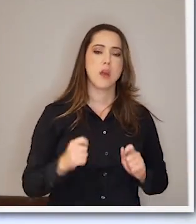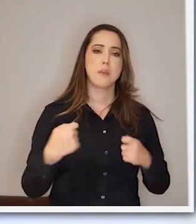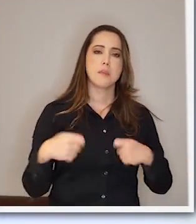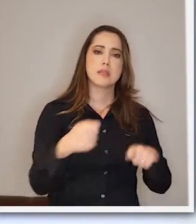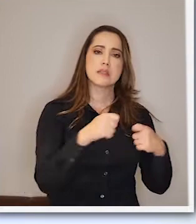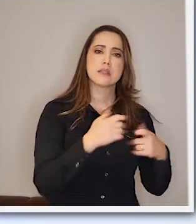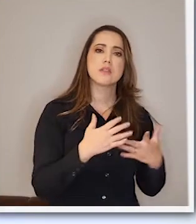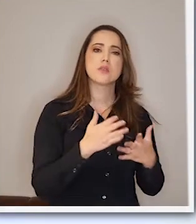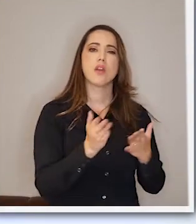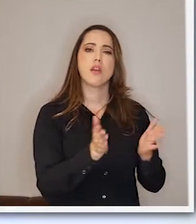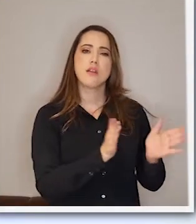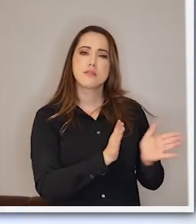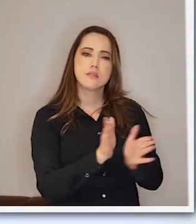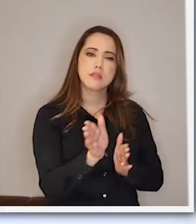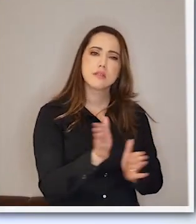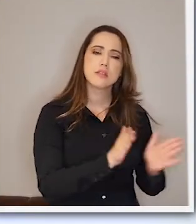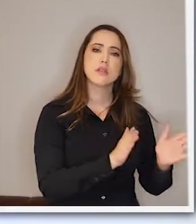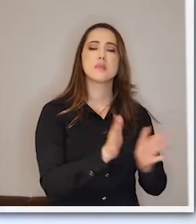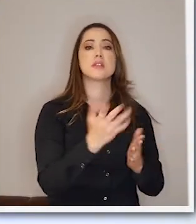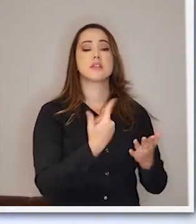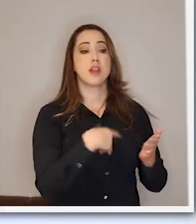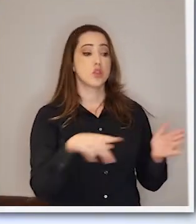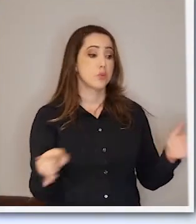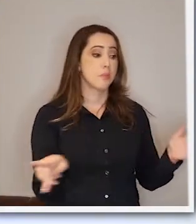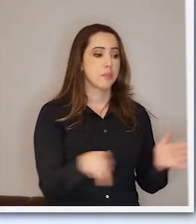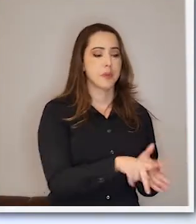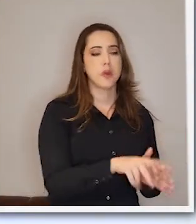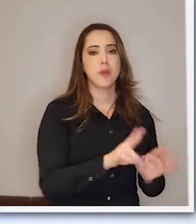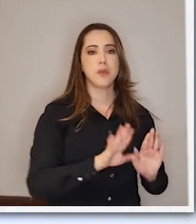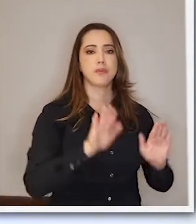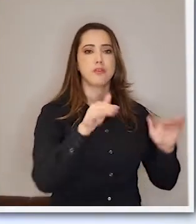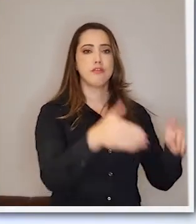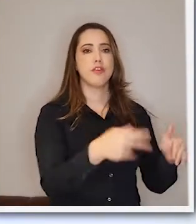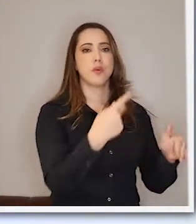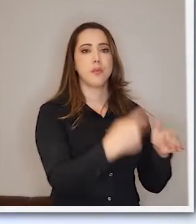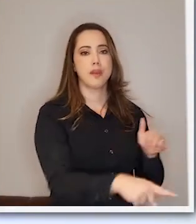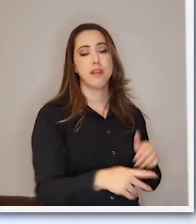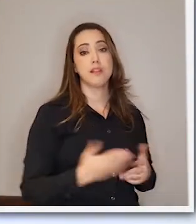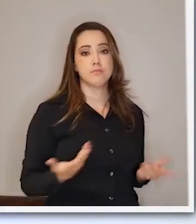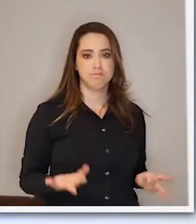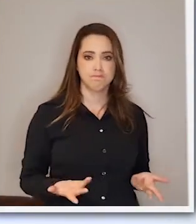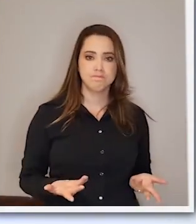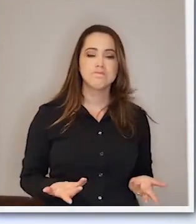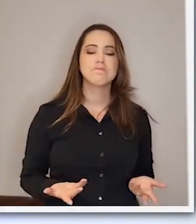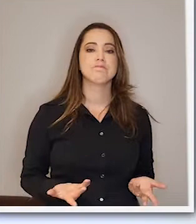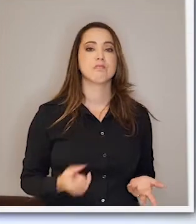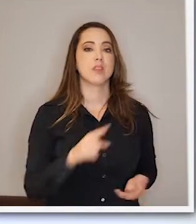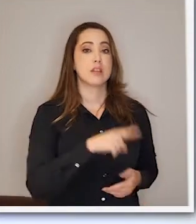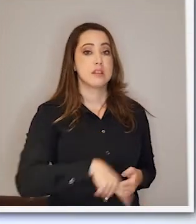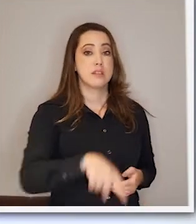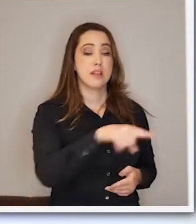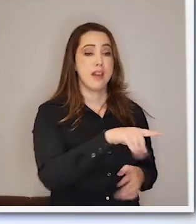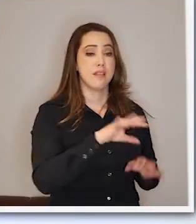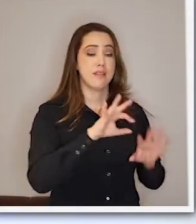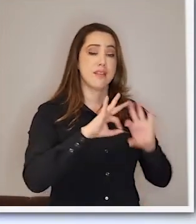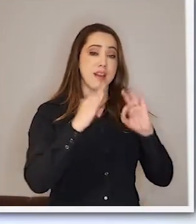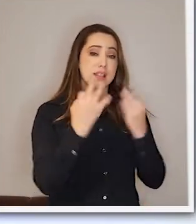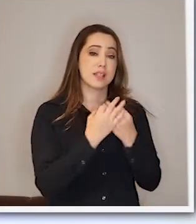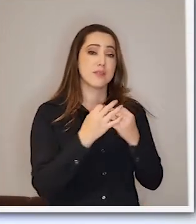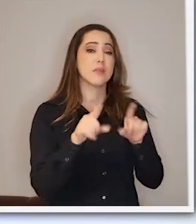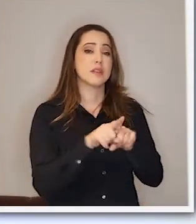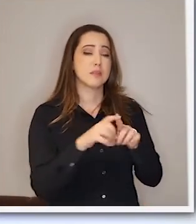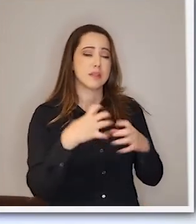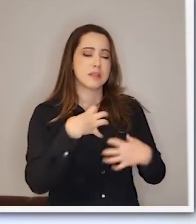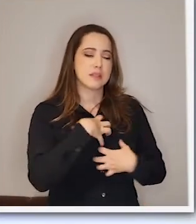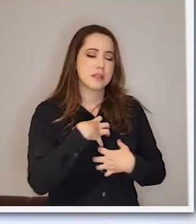tipo de deficiência, que as suas especificidades ou singularidades, como gente, como ser humano, sejam atendidas. E que